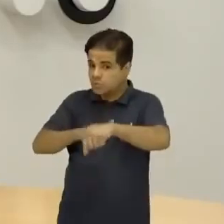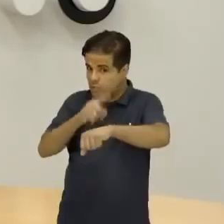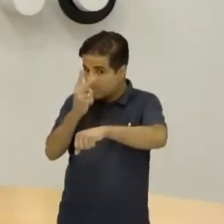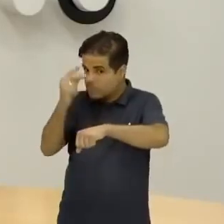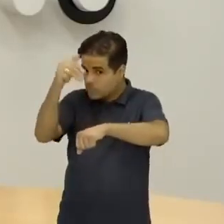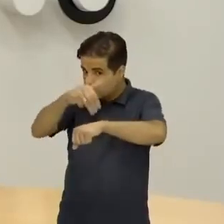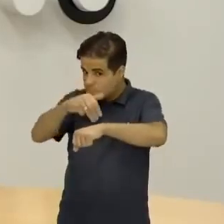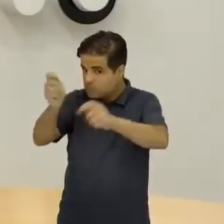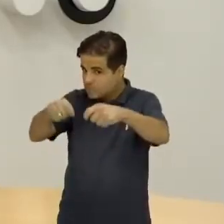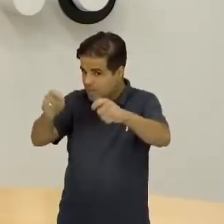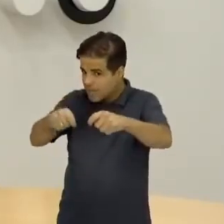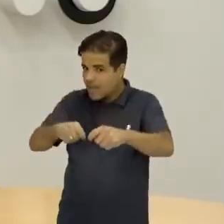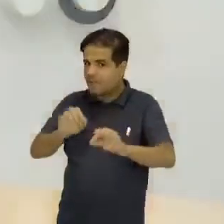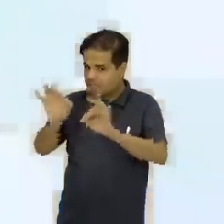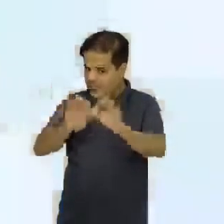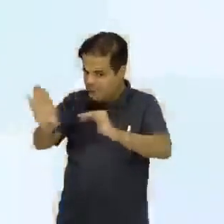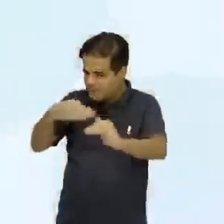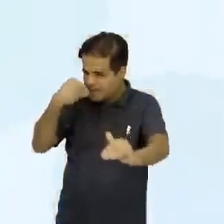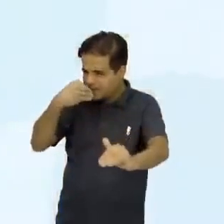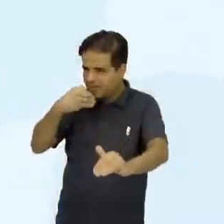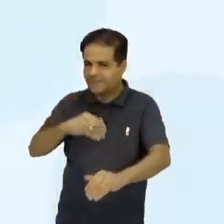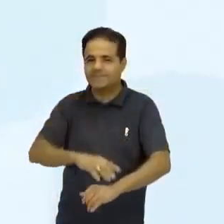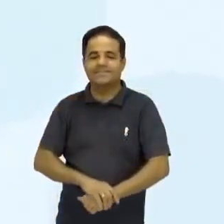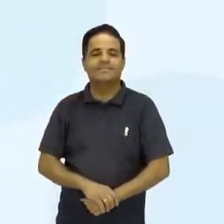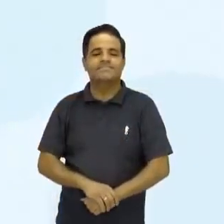2 minutinhos, hein? Capricha!